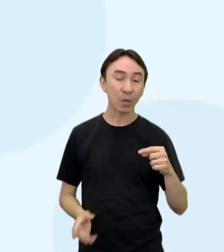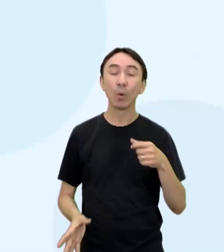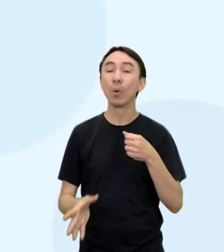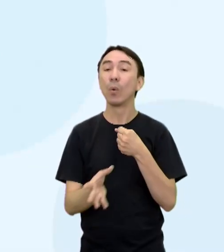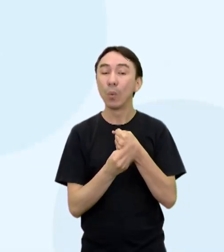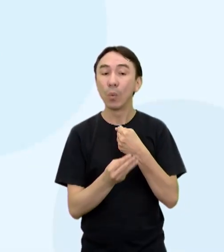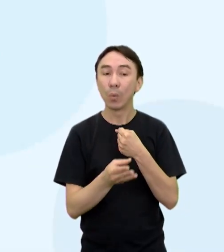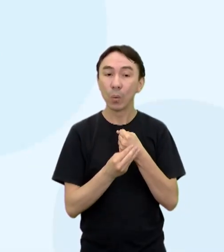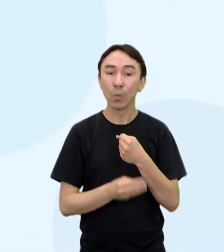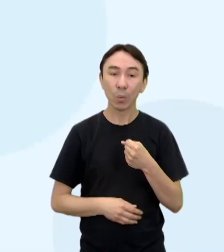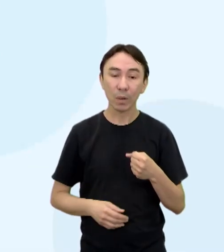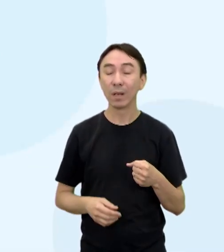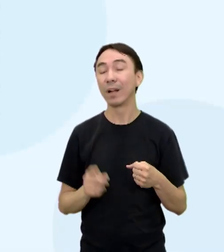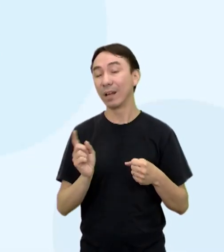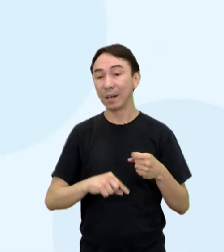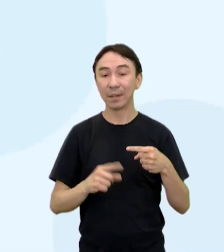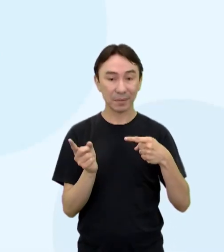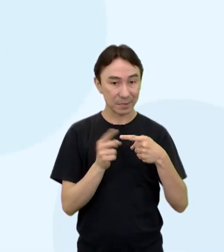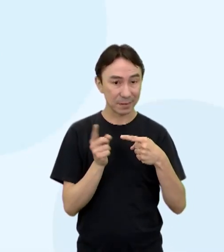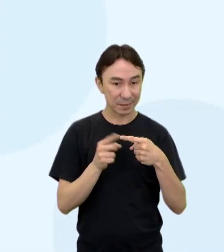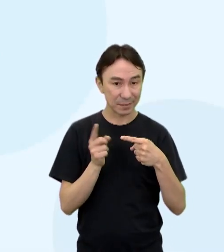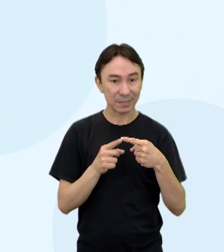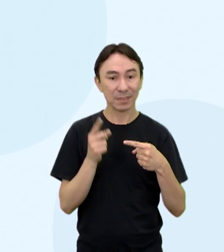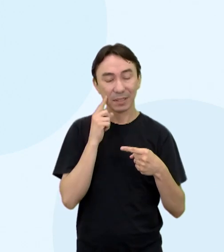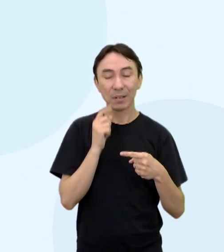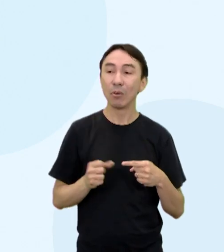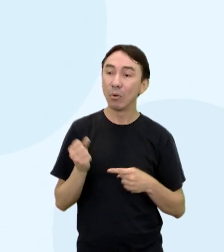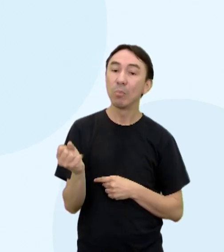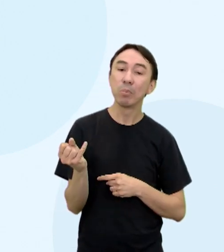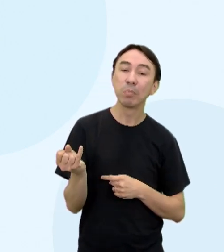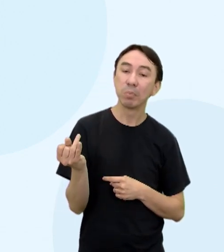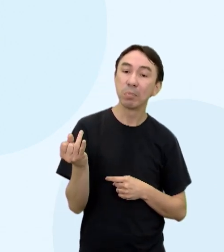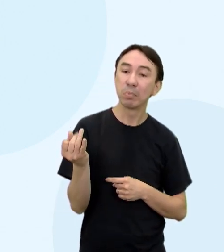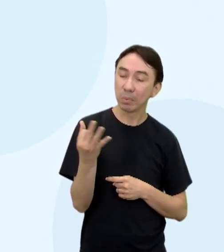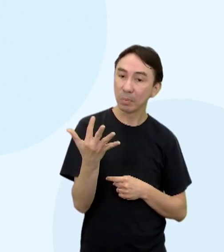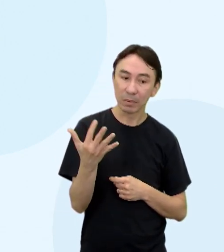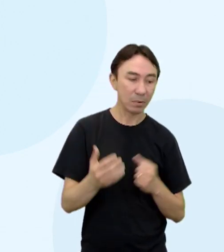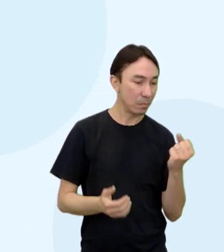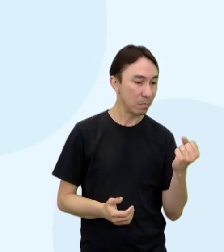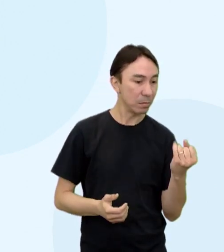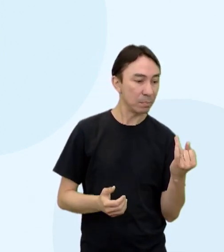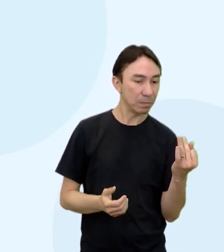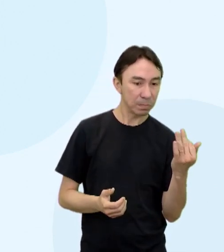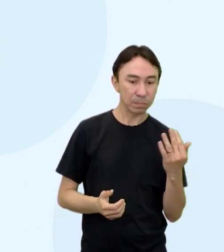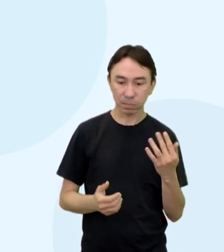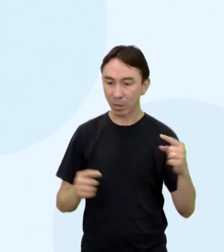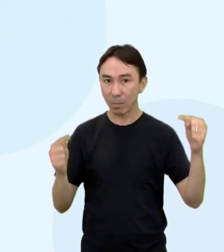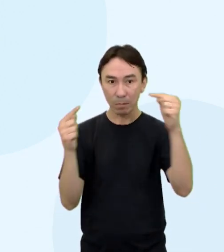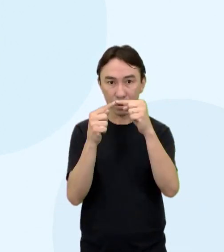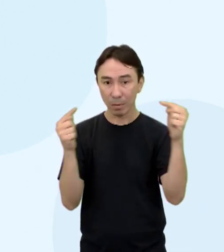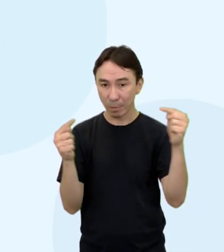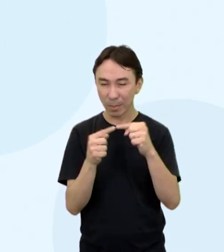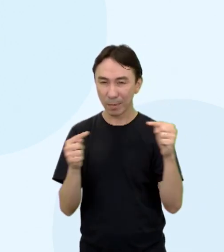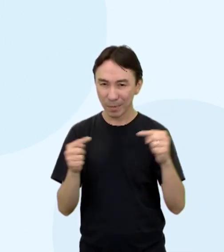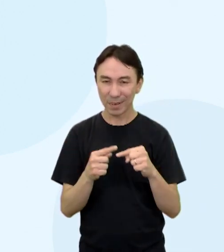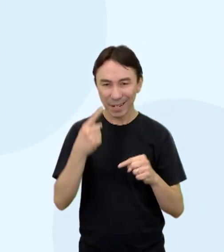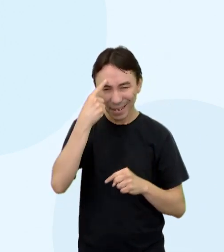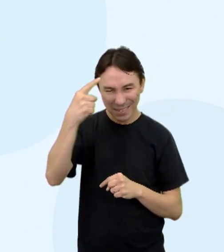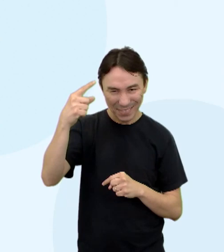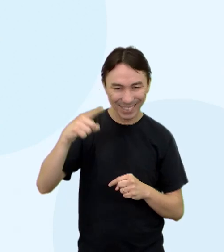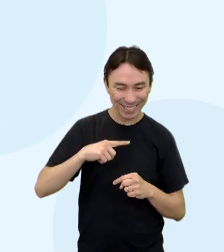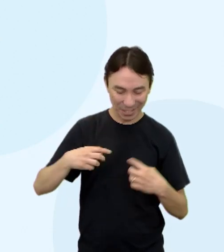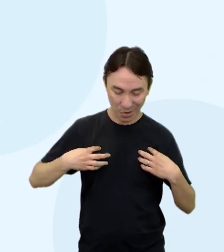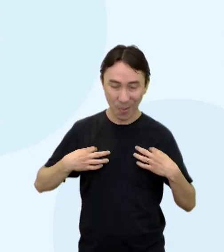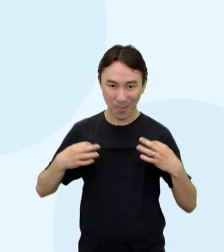são os problemas de contagem, combinando elementos de uma coleção com todos os elementos de outra coleção, que foi aquela ideia das roupinhas que a gente fez aqui,